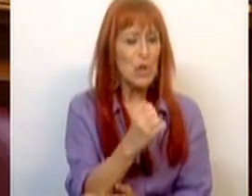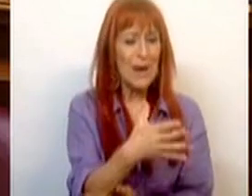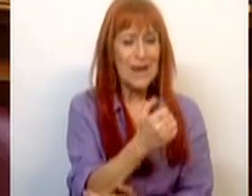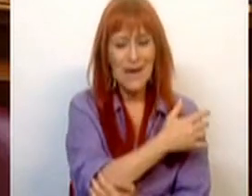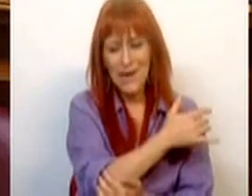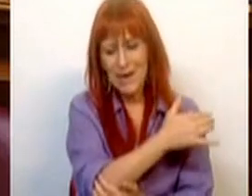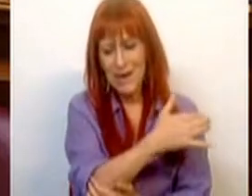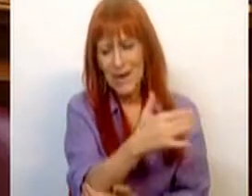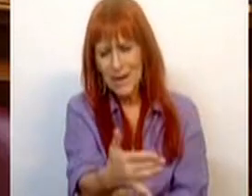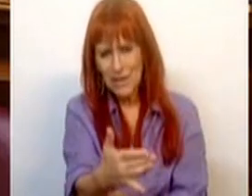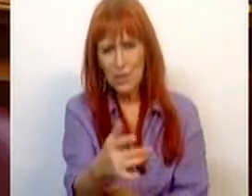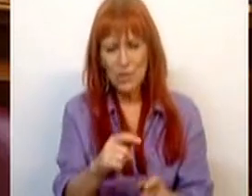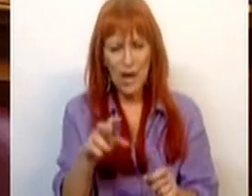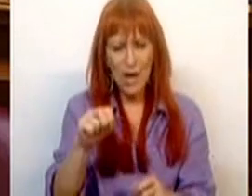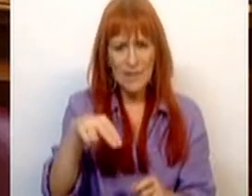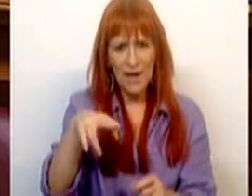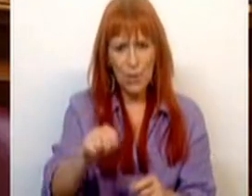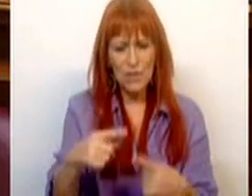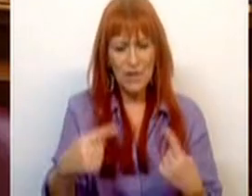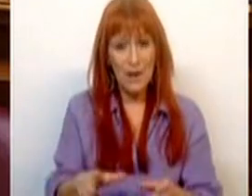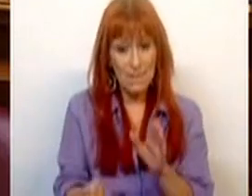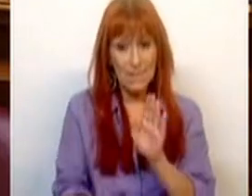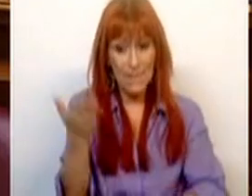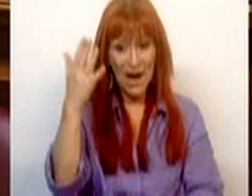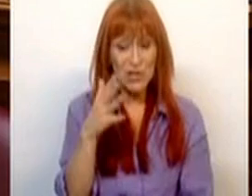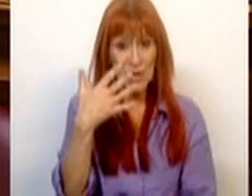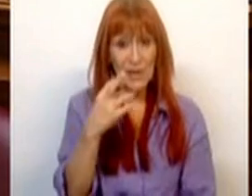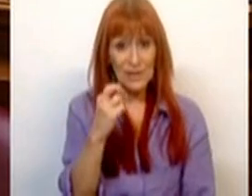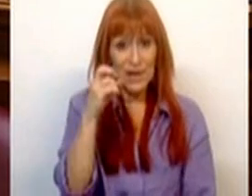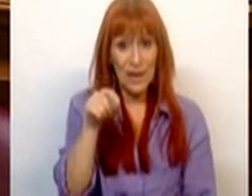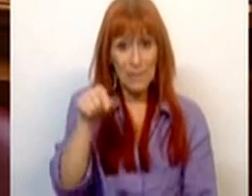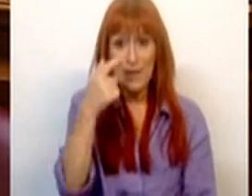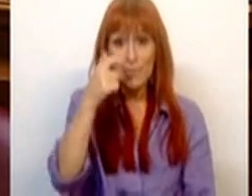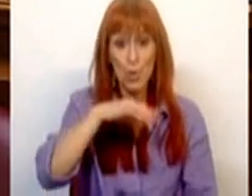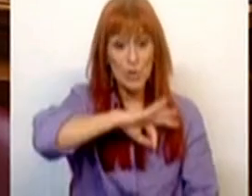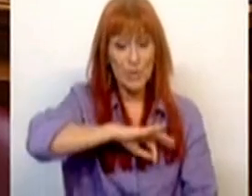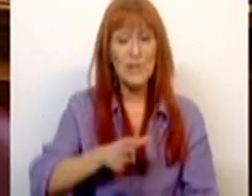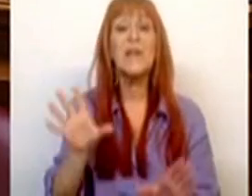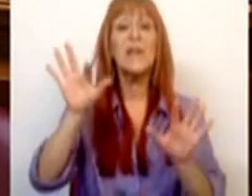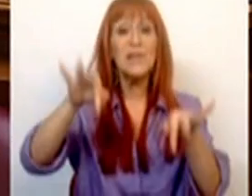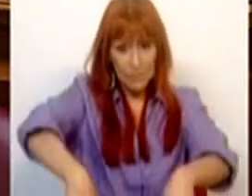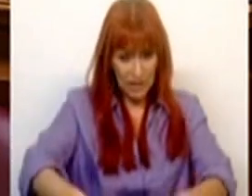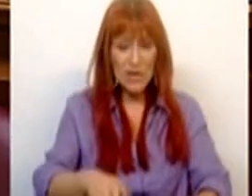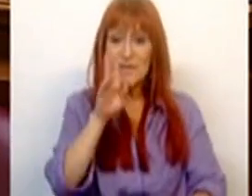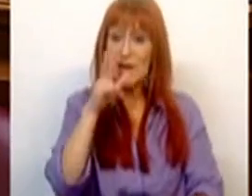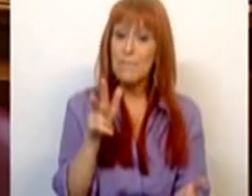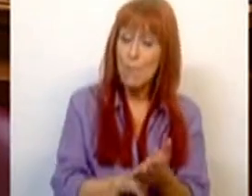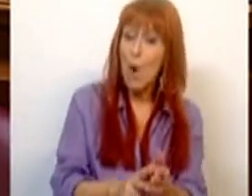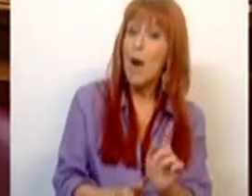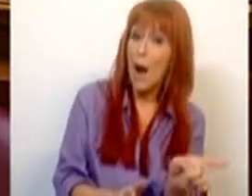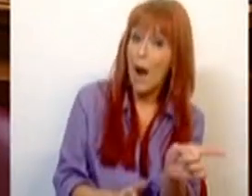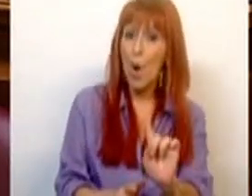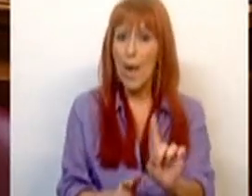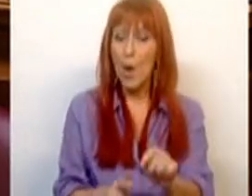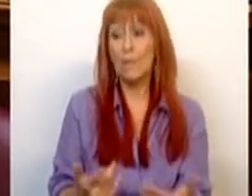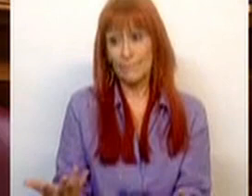2015 o Serviço Nacional de Saúde tem mais de 30 mil profissionais. E terminando, e se reconhece ou não, já